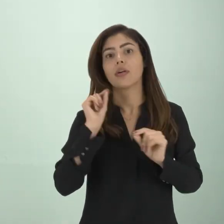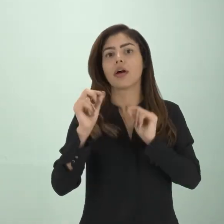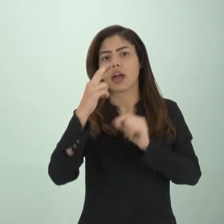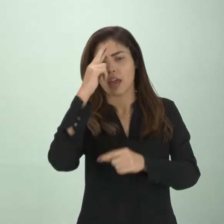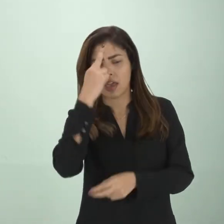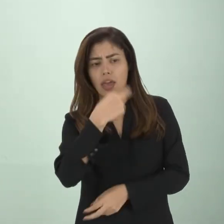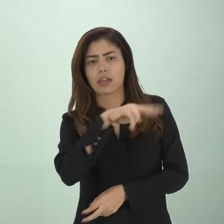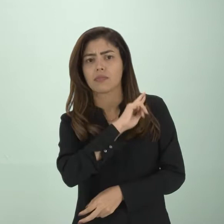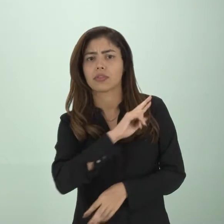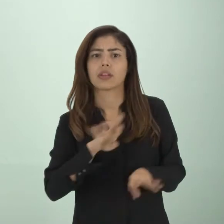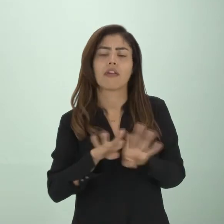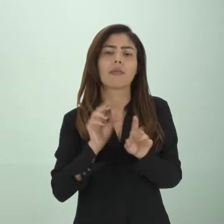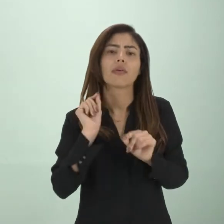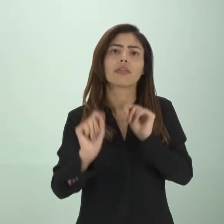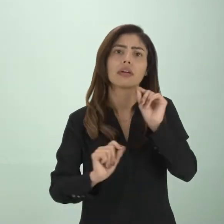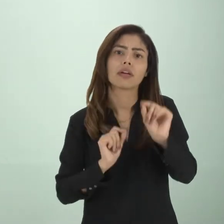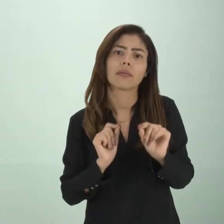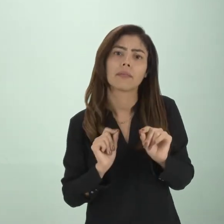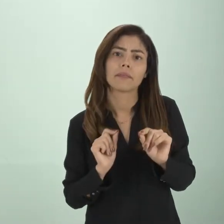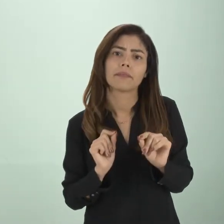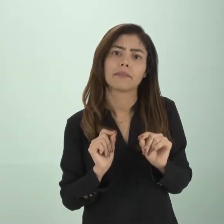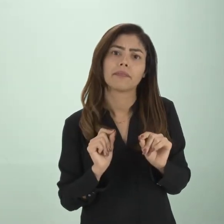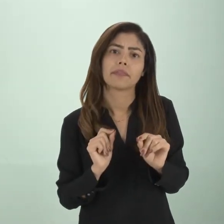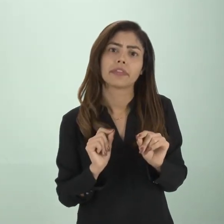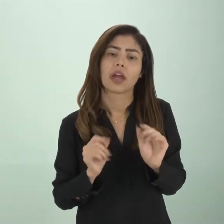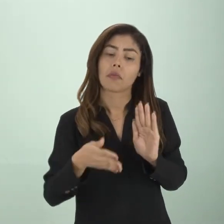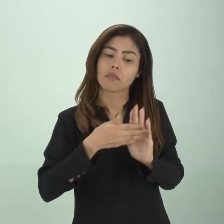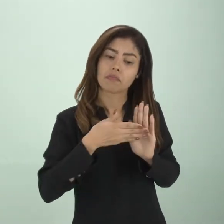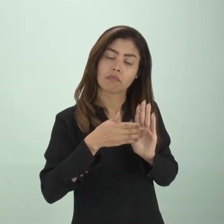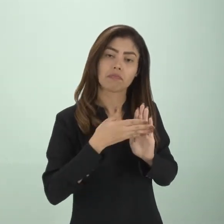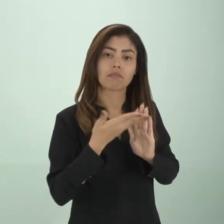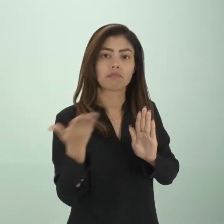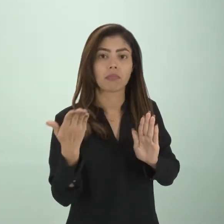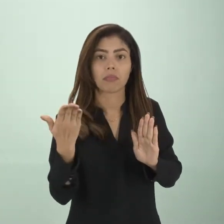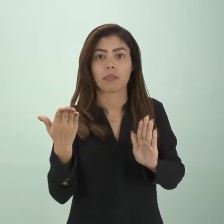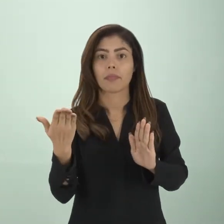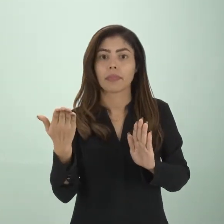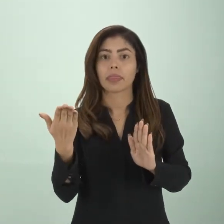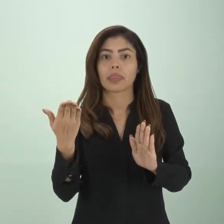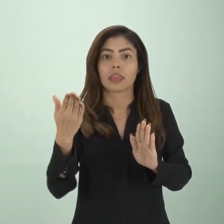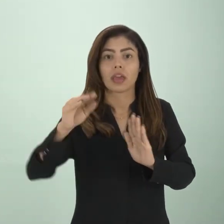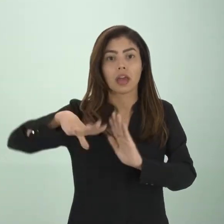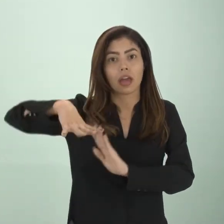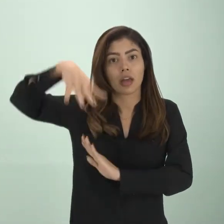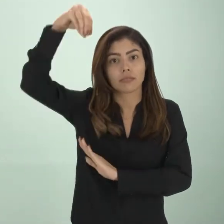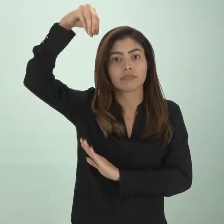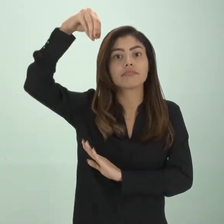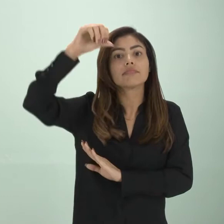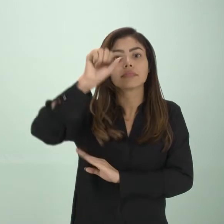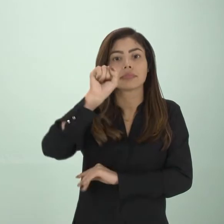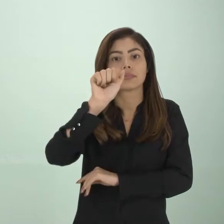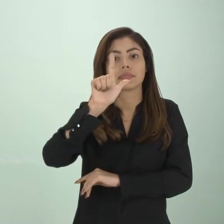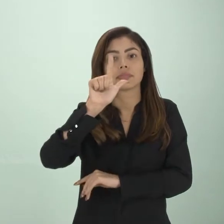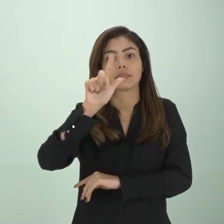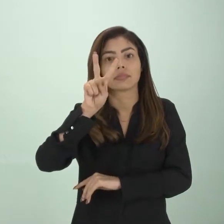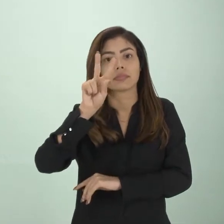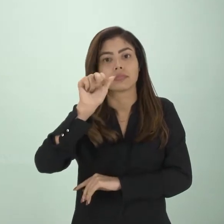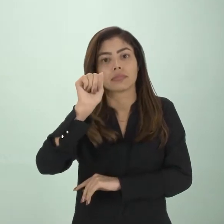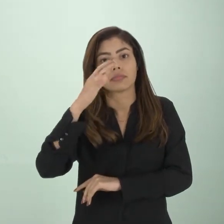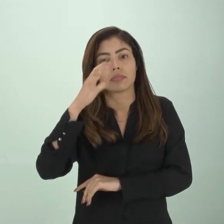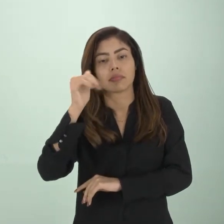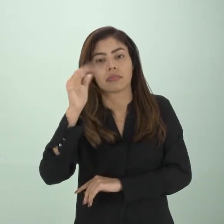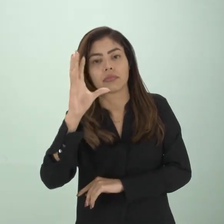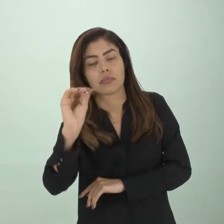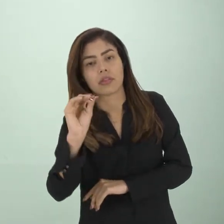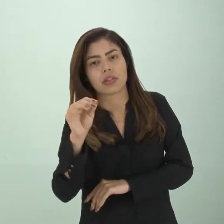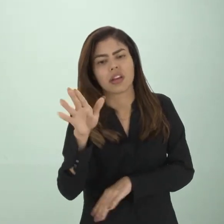por aglutinar e por propor a salvação em meio a um período conturbado,